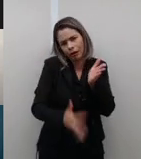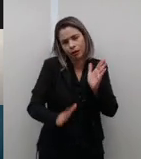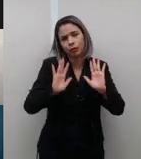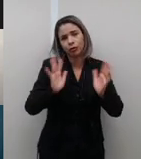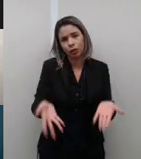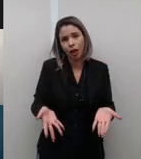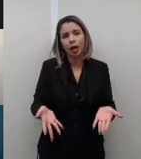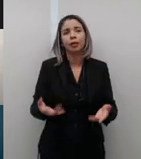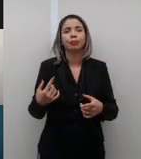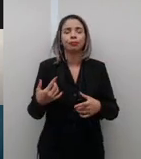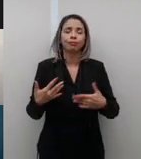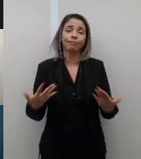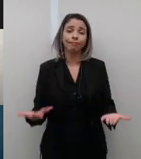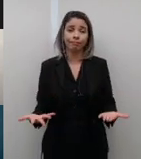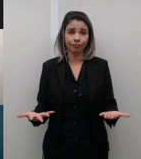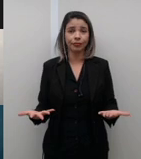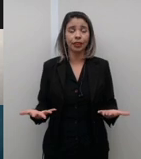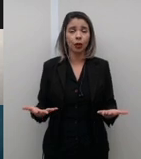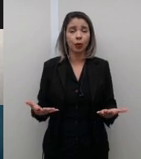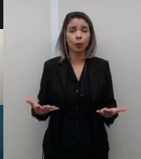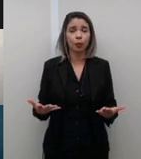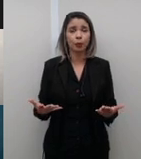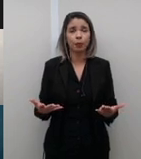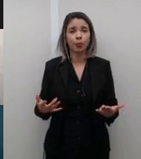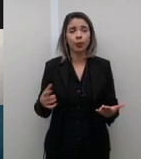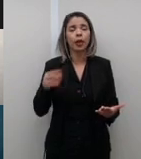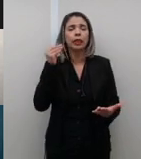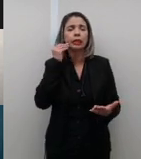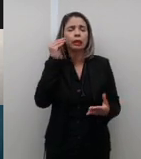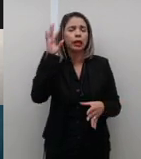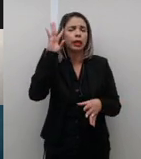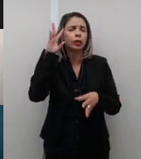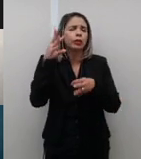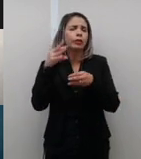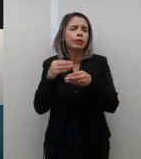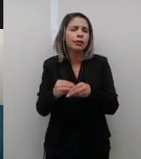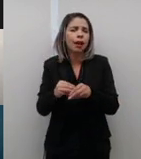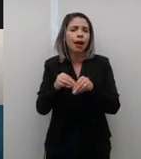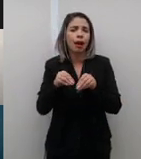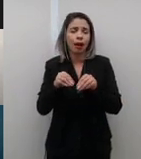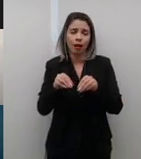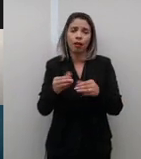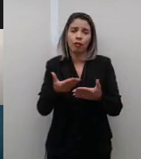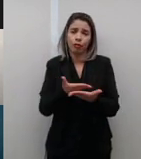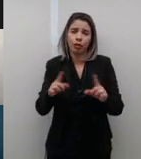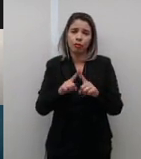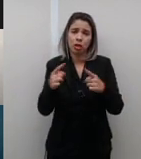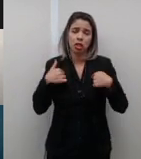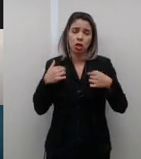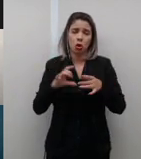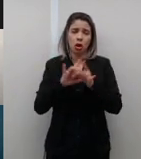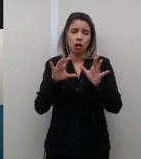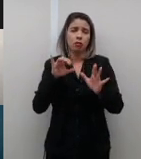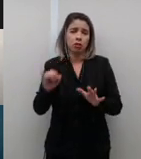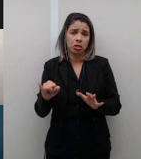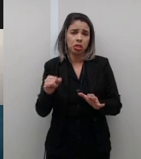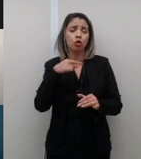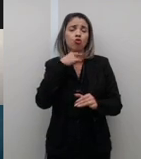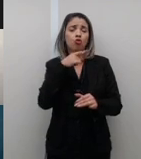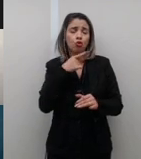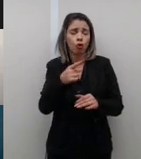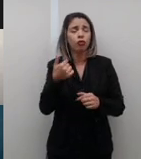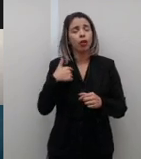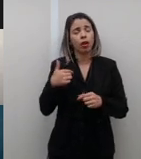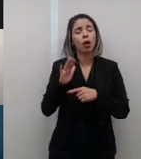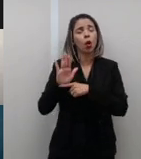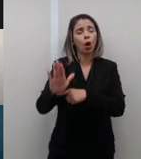mais. Mas tentei sintetizar, mas estou à disposição para esclarecimentos adicionais,